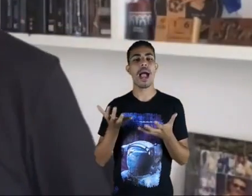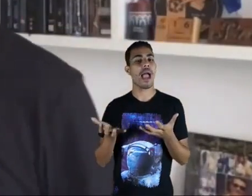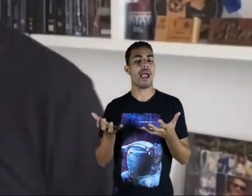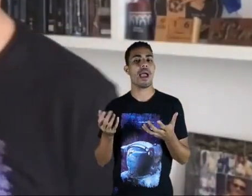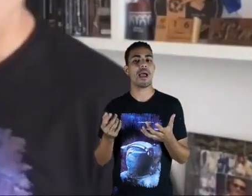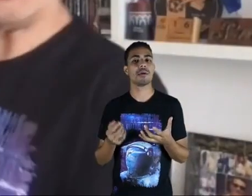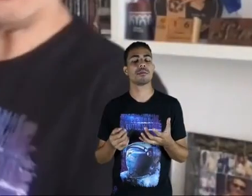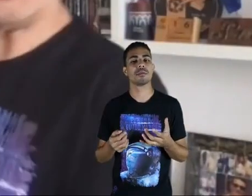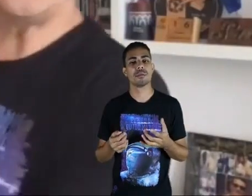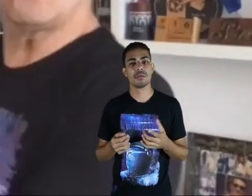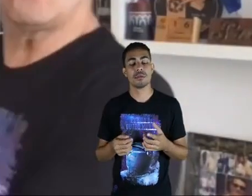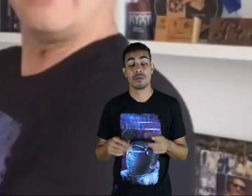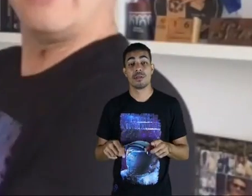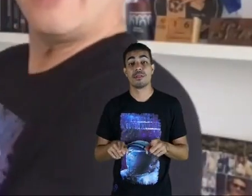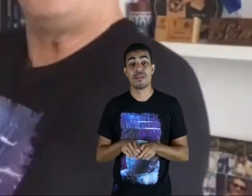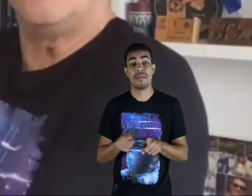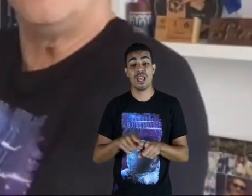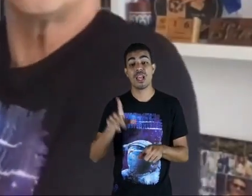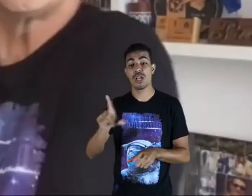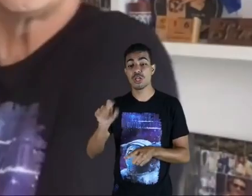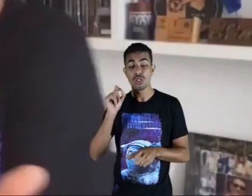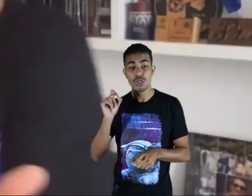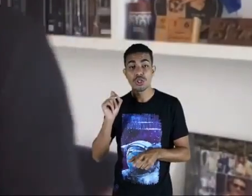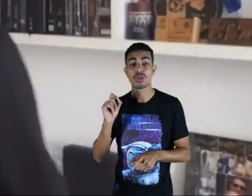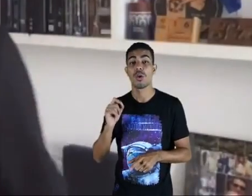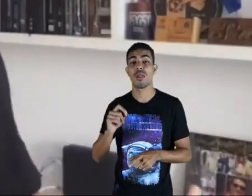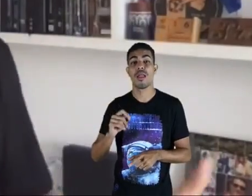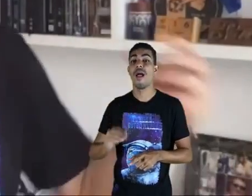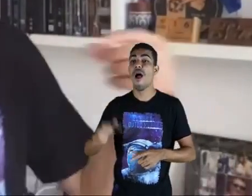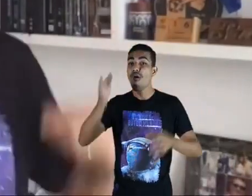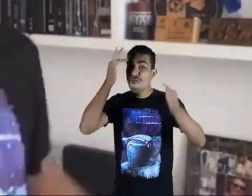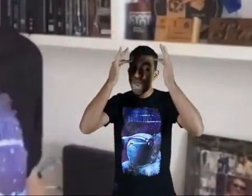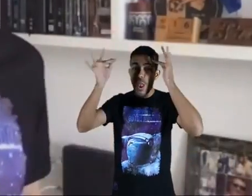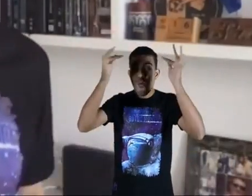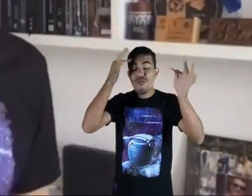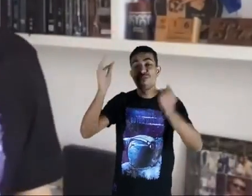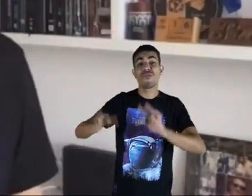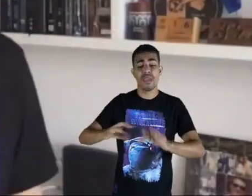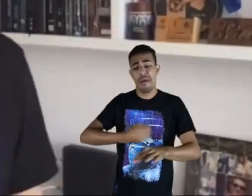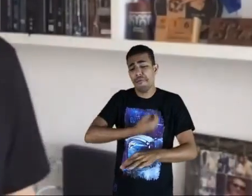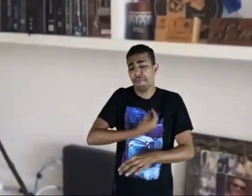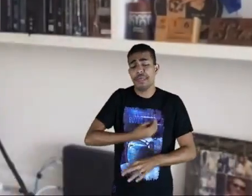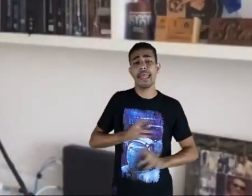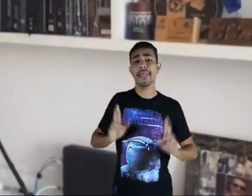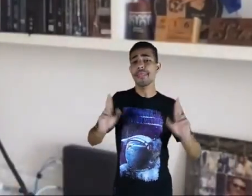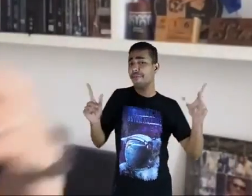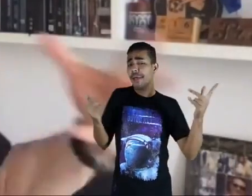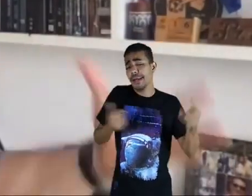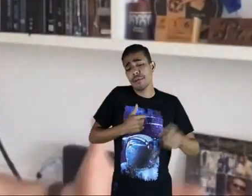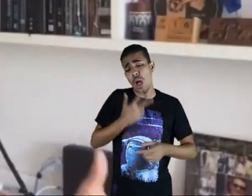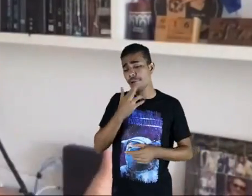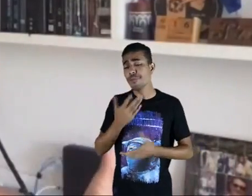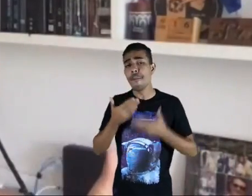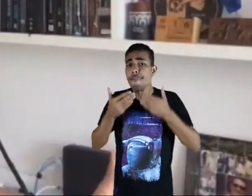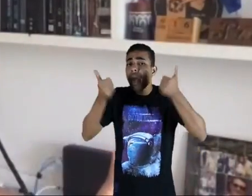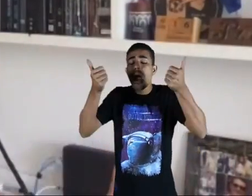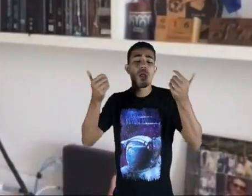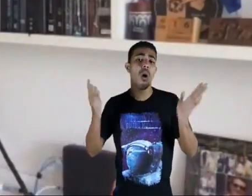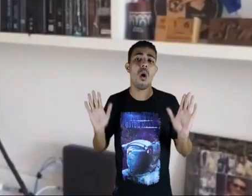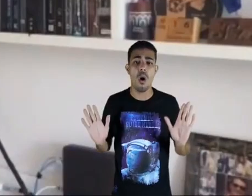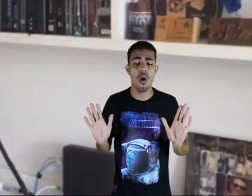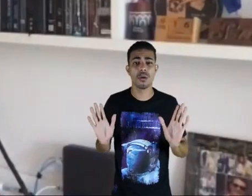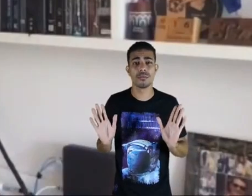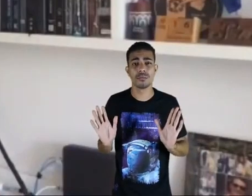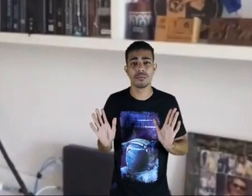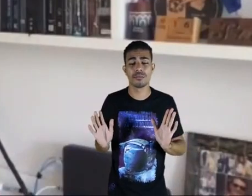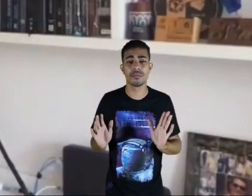as minhas decisões, escolher uma filosofia de vida do jeito que eu acho que é o melhor, o mais apropriado.